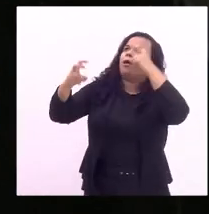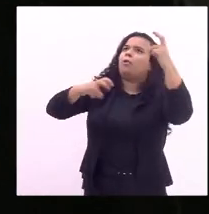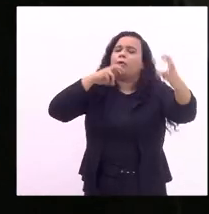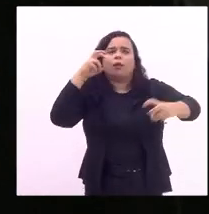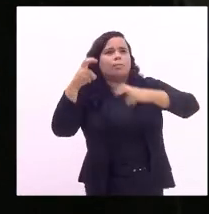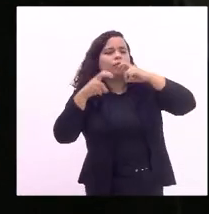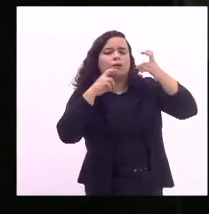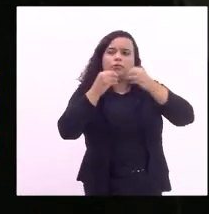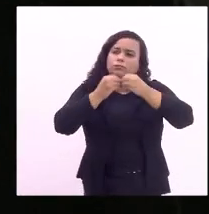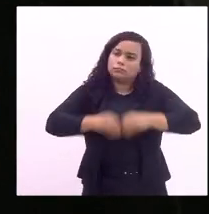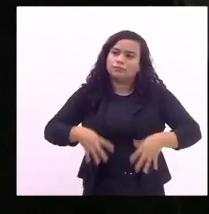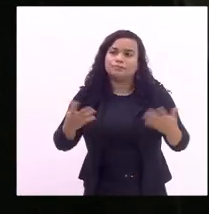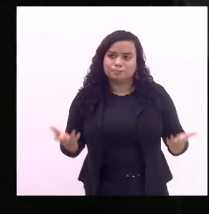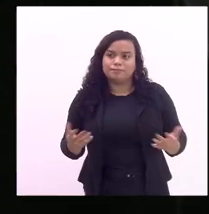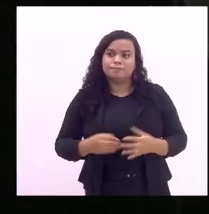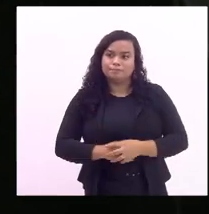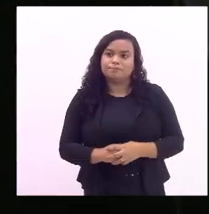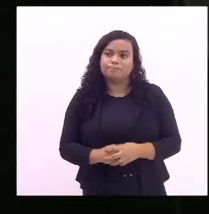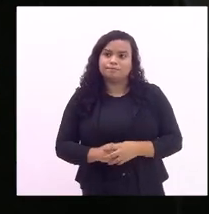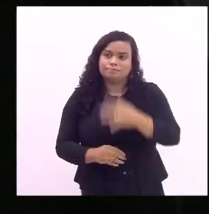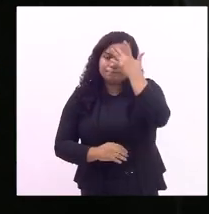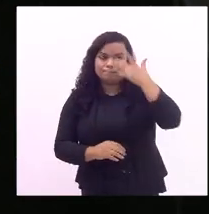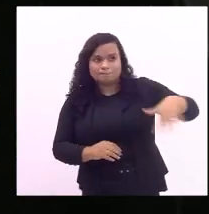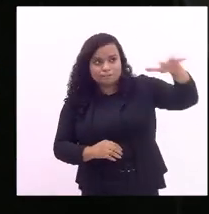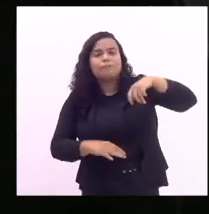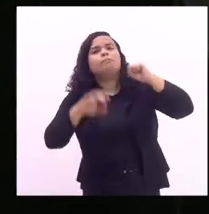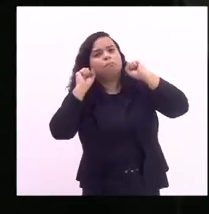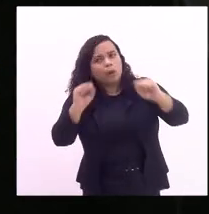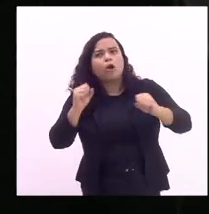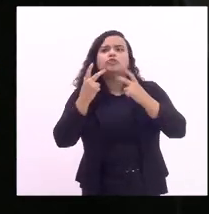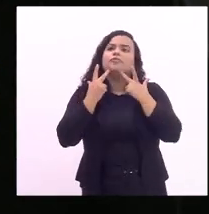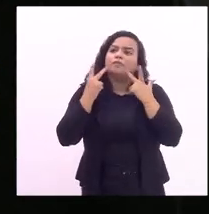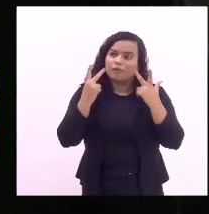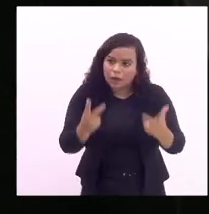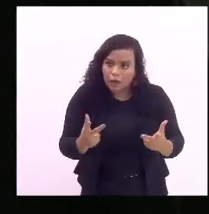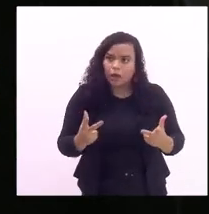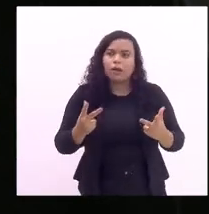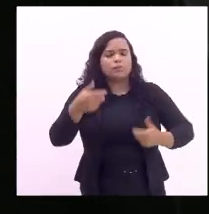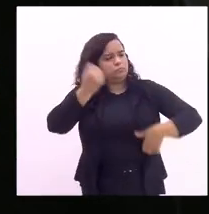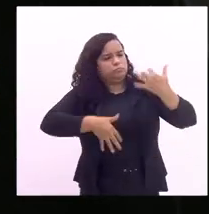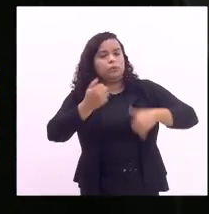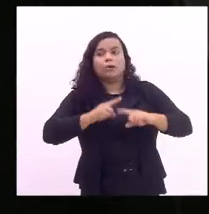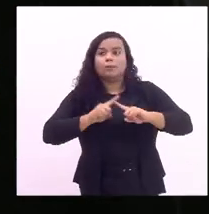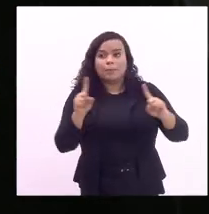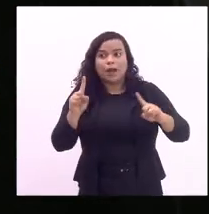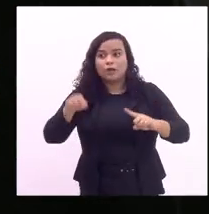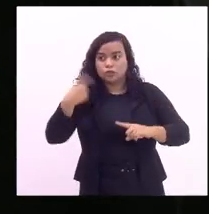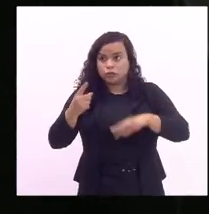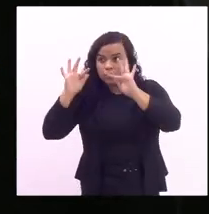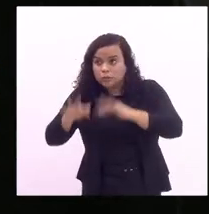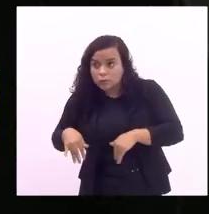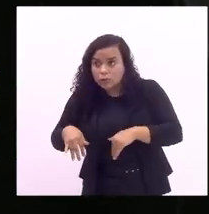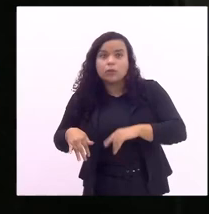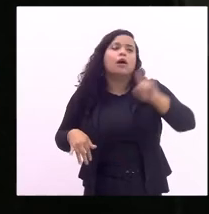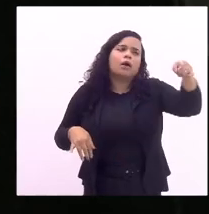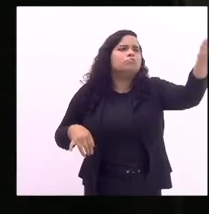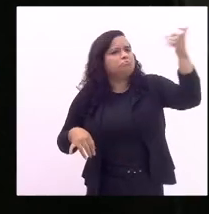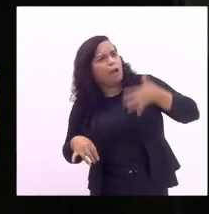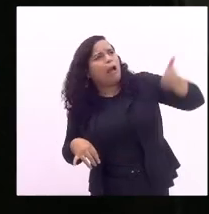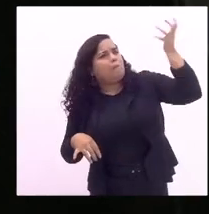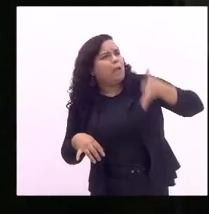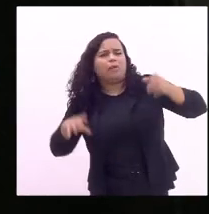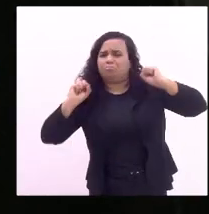interferem. As pessoas vão poder se manifestar desde que a gente acabe de falar,